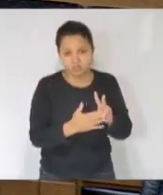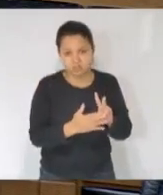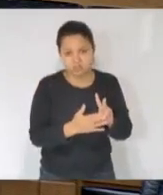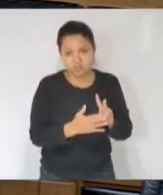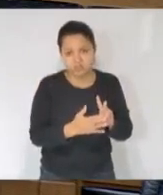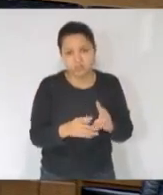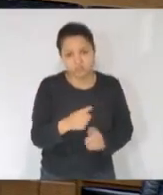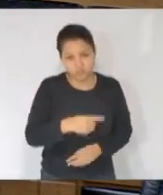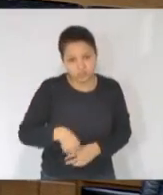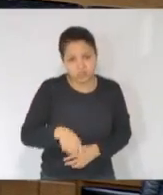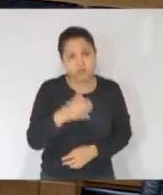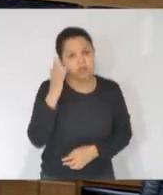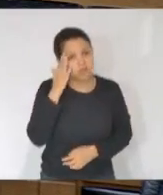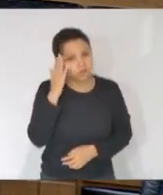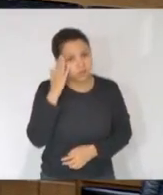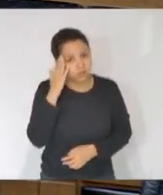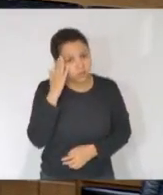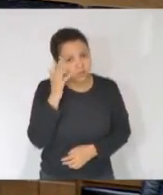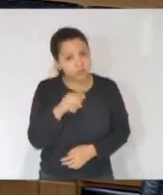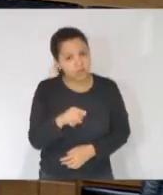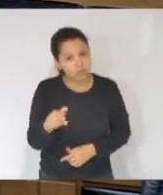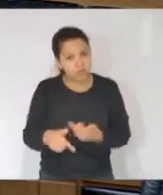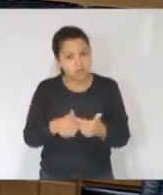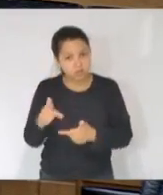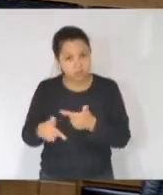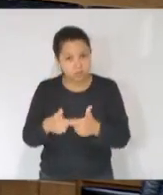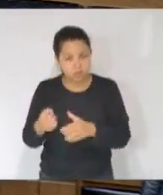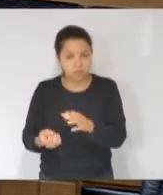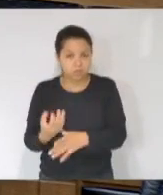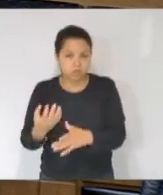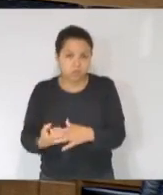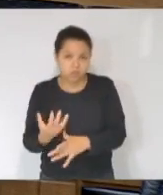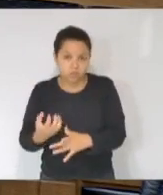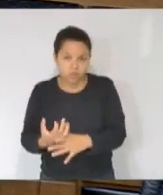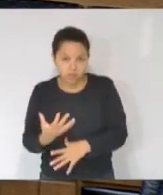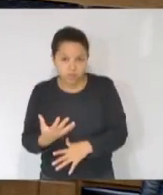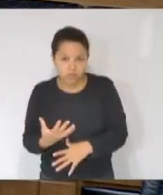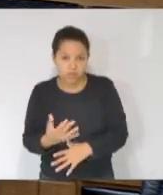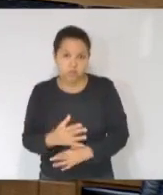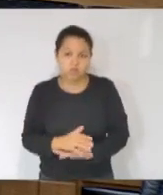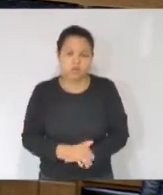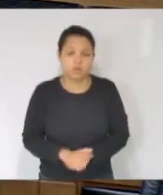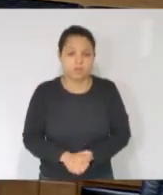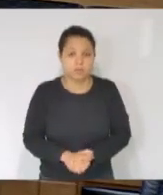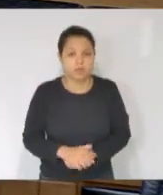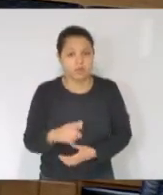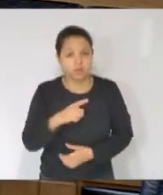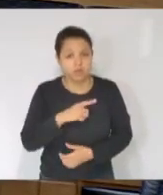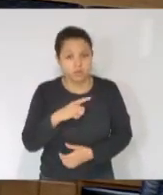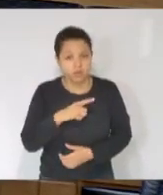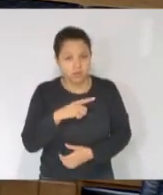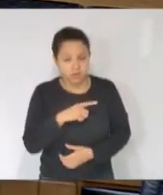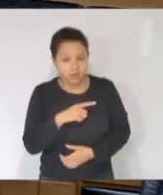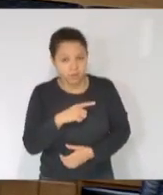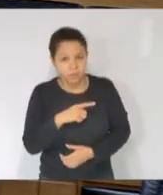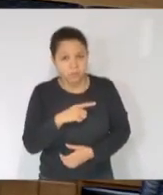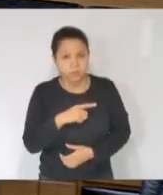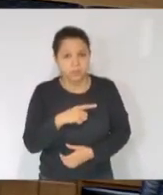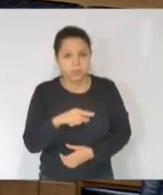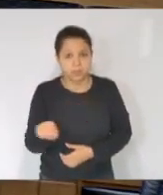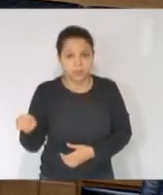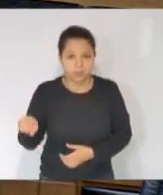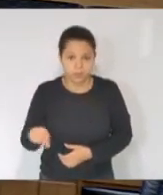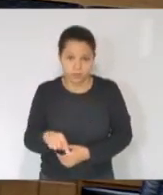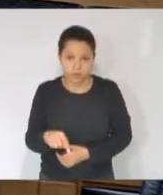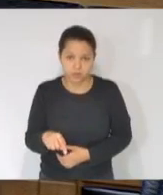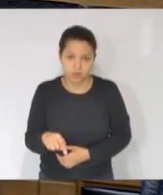Nós sabemos o quanto eles produzem ou não produzem, né? Existe um imbróglio lá, senhor